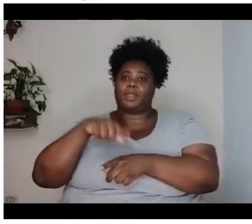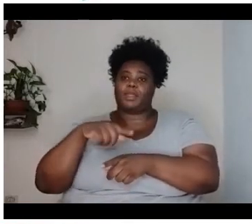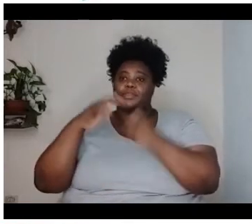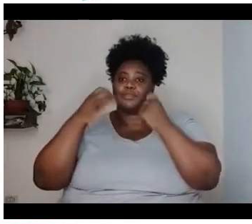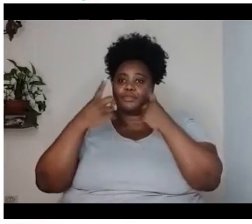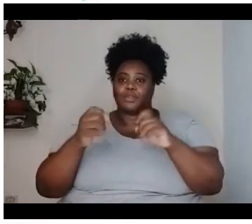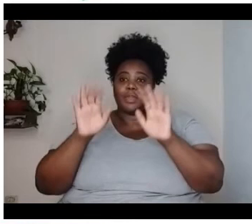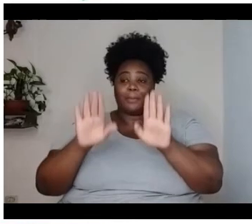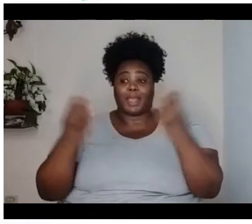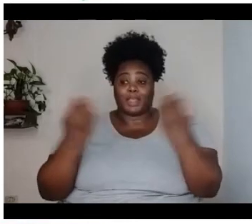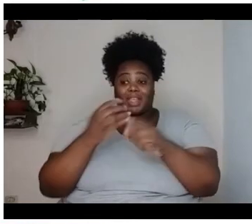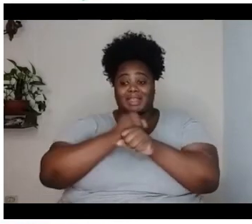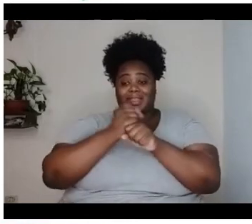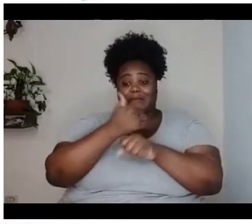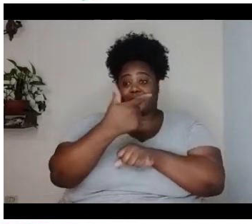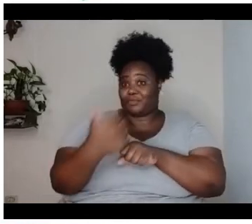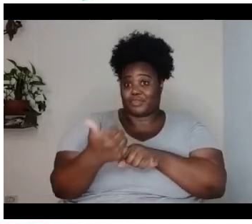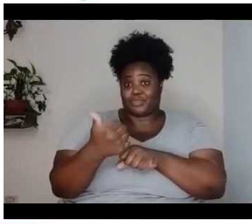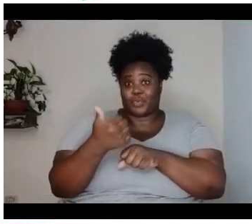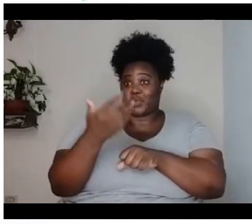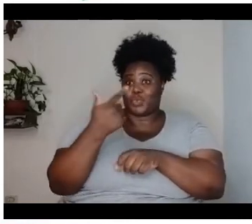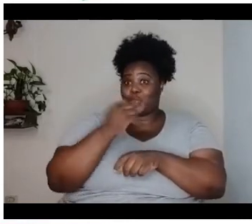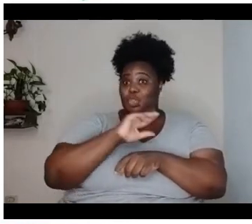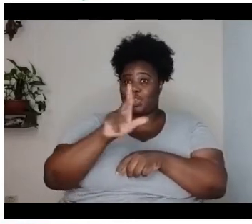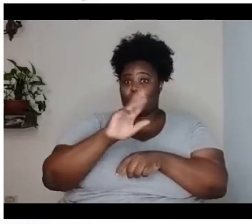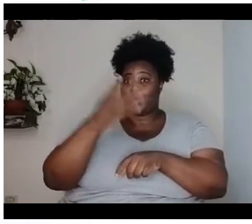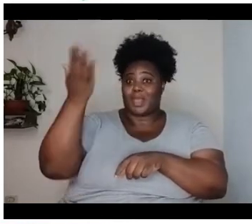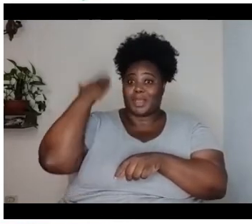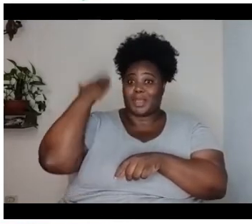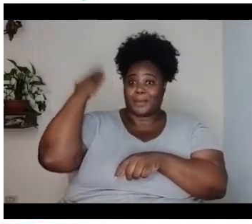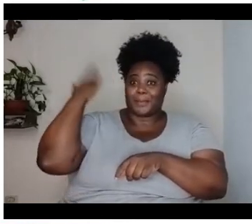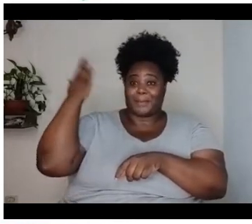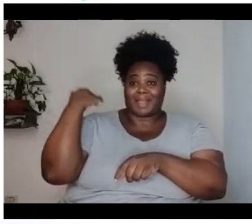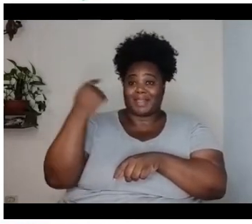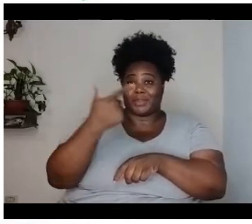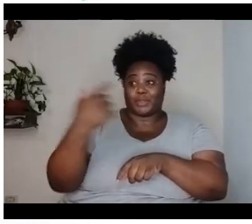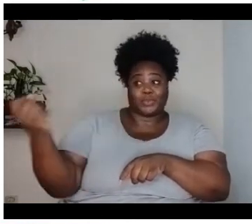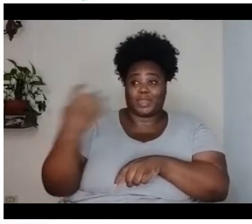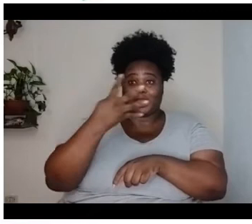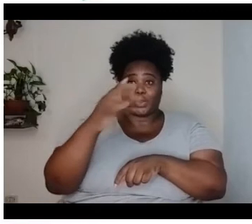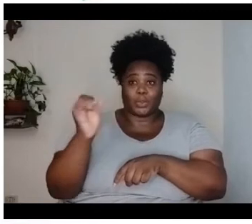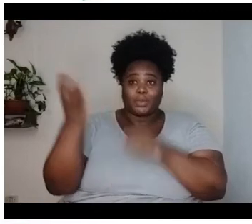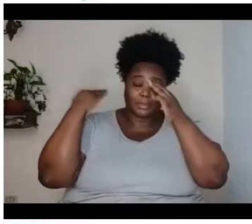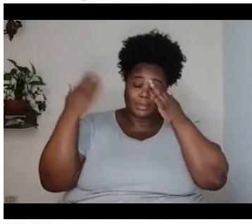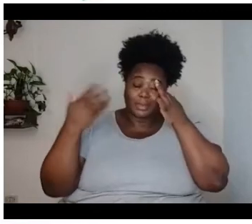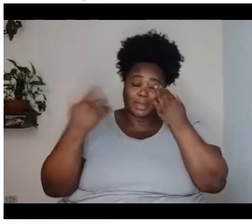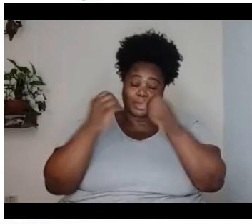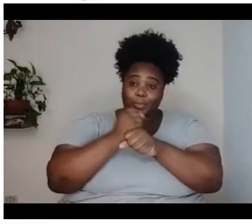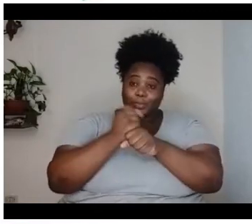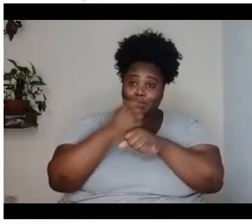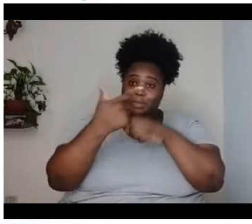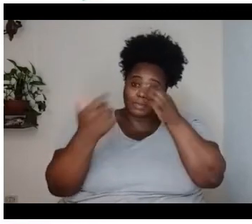ninguém está na era, sabe, de 200, 300, 400 anos atrás. A gente está no século XXI e a gente deixa